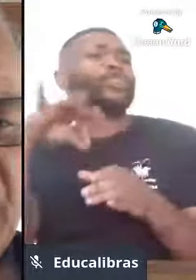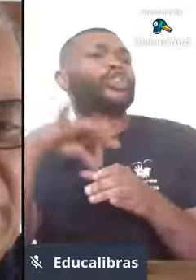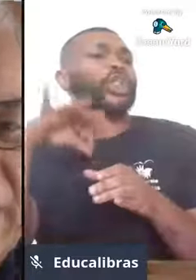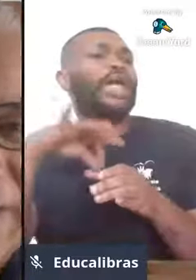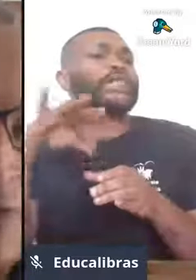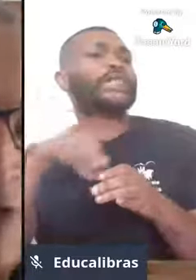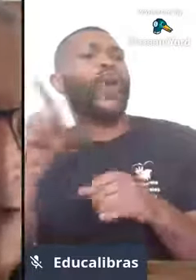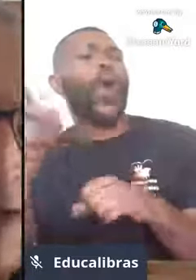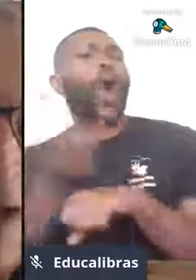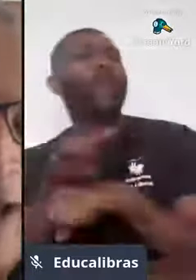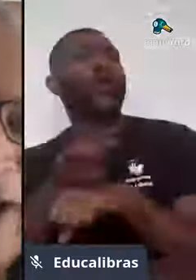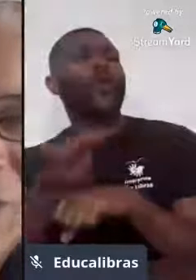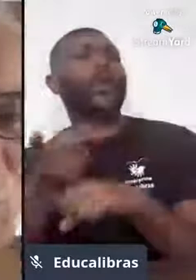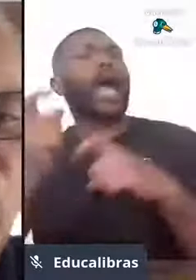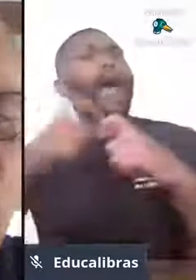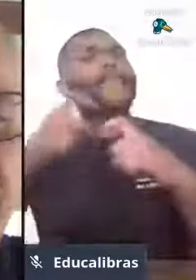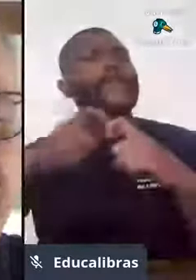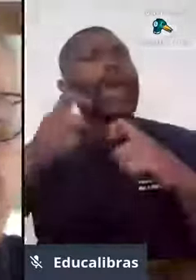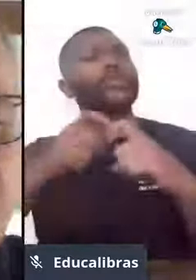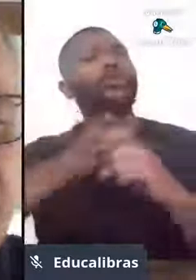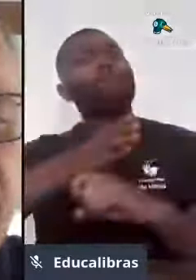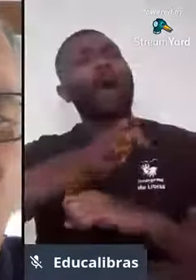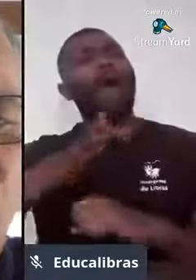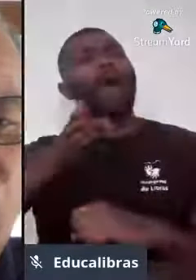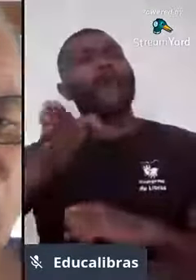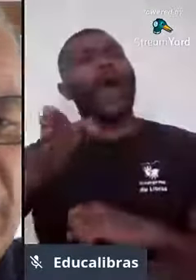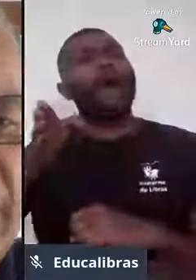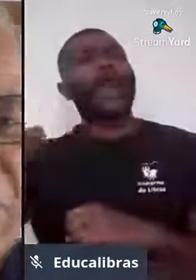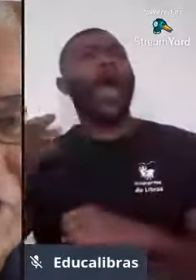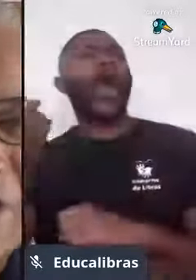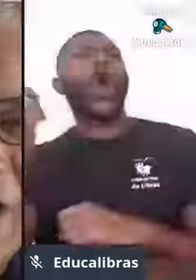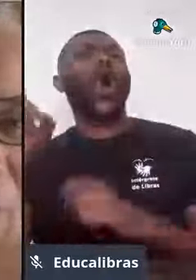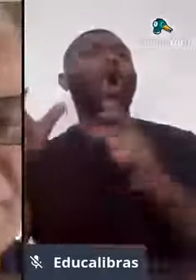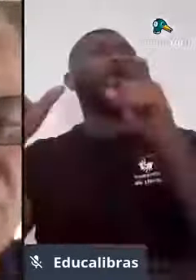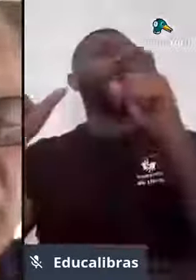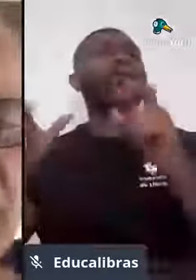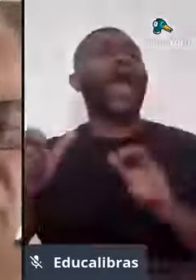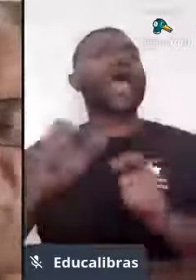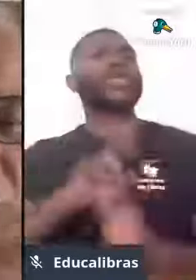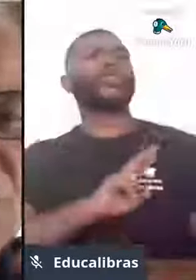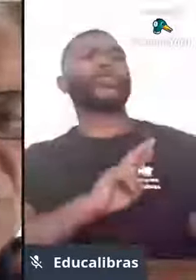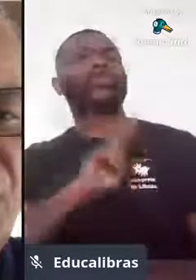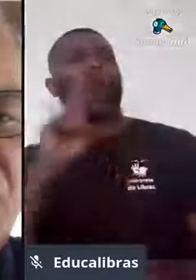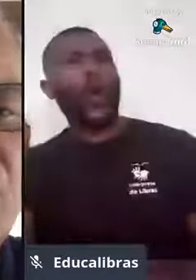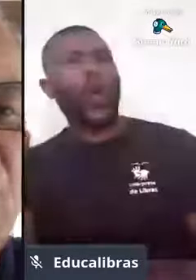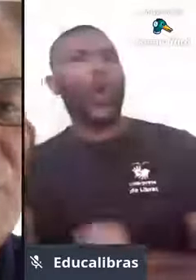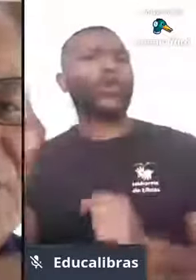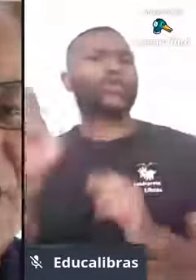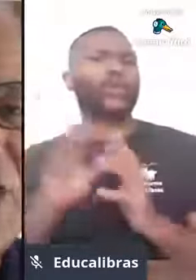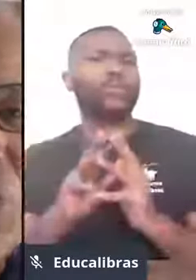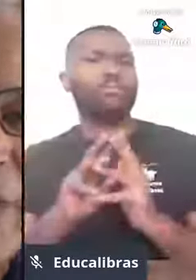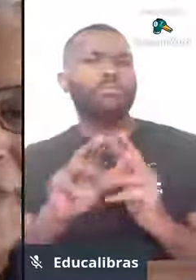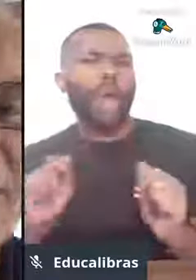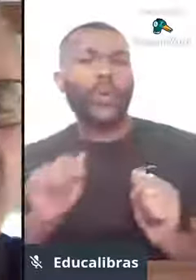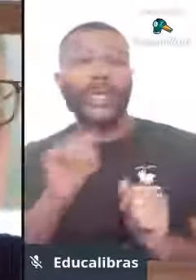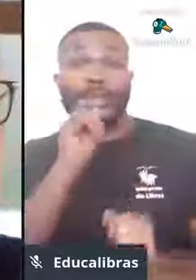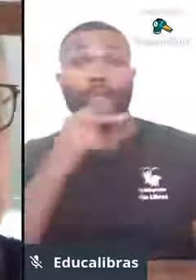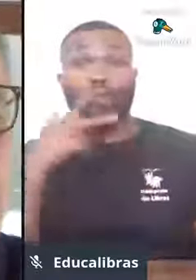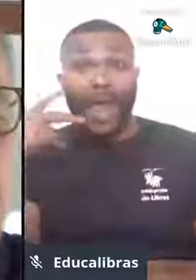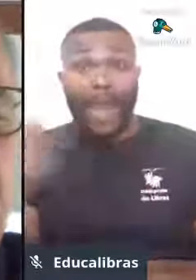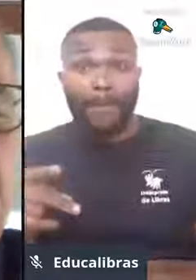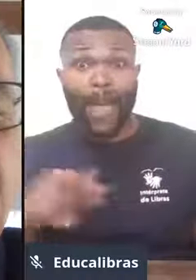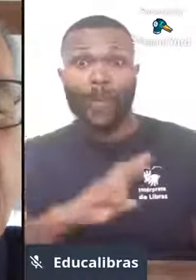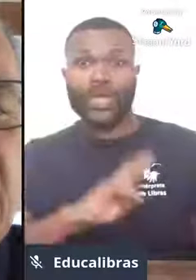da vida, não sei quem, o curandeiro não sei da onde, ou a igreja tal, quer dizer, não se falando mal das religiões,